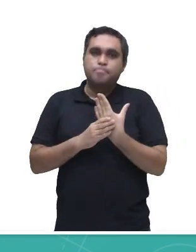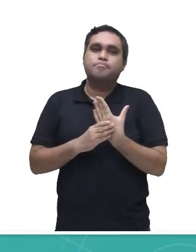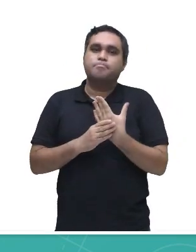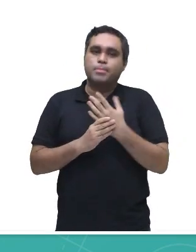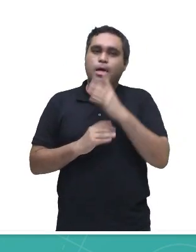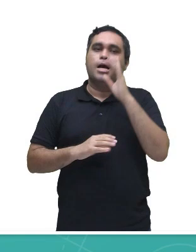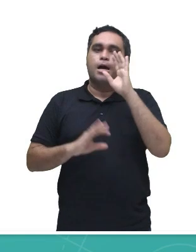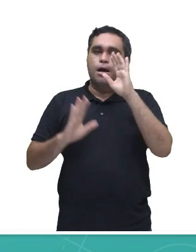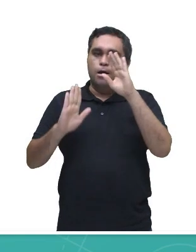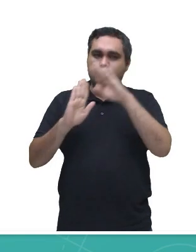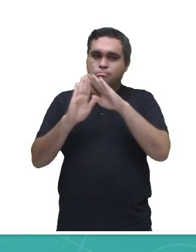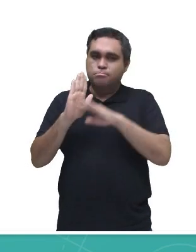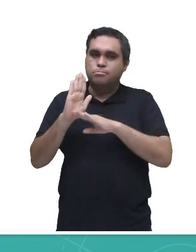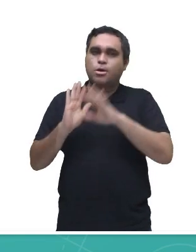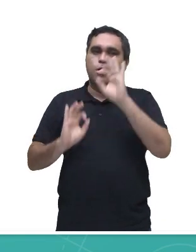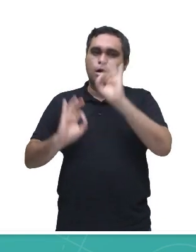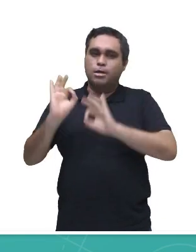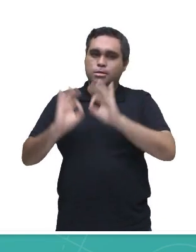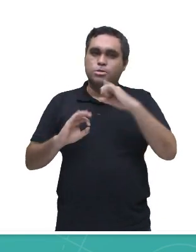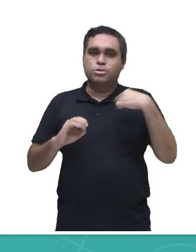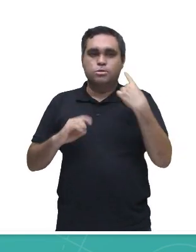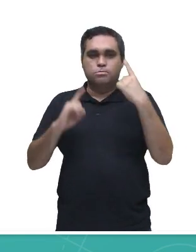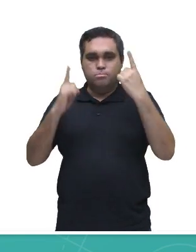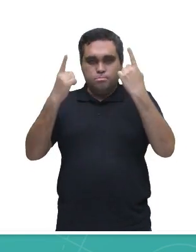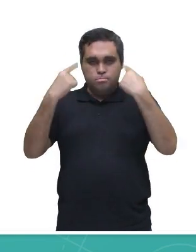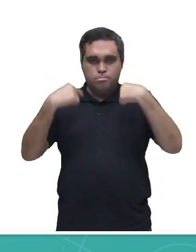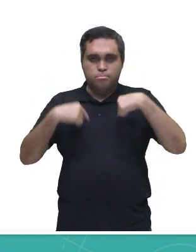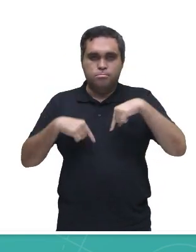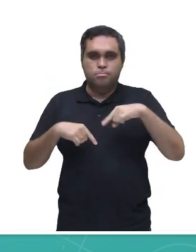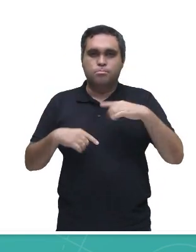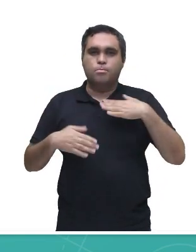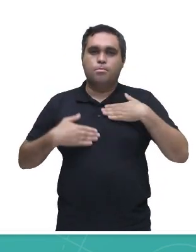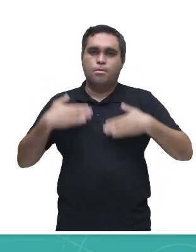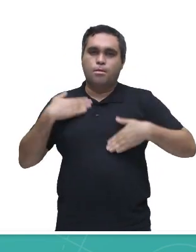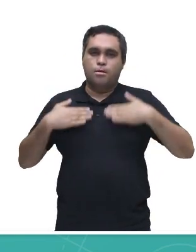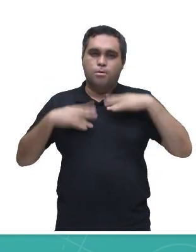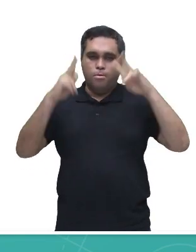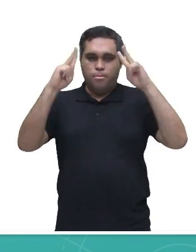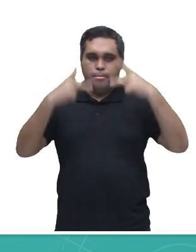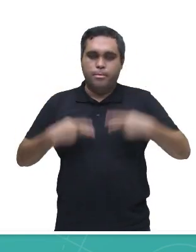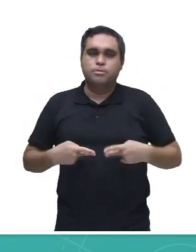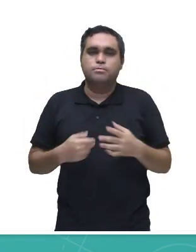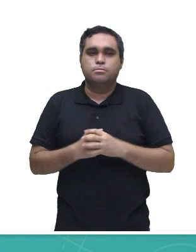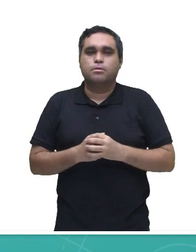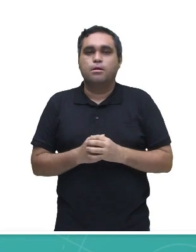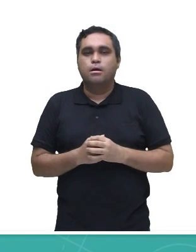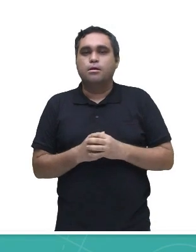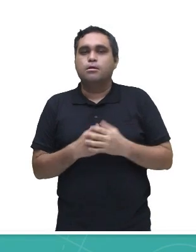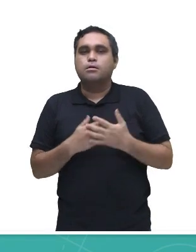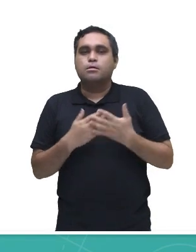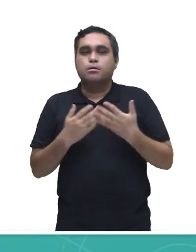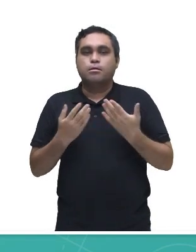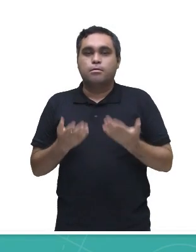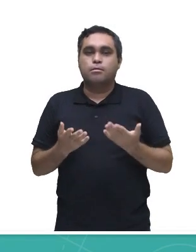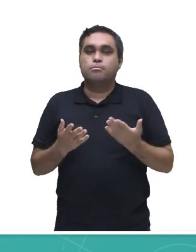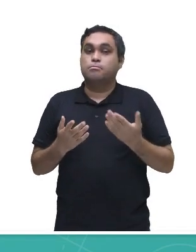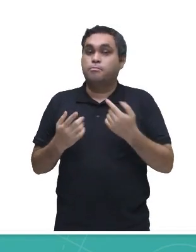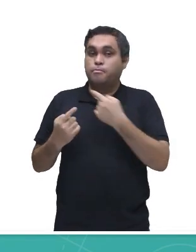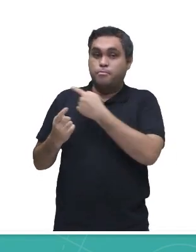organização do nosso corpo humano. Níveis de organização de desenvolvimento celular. Acompanhem lá comigo na